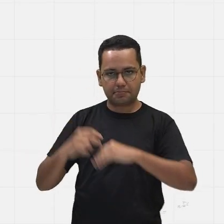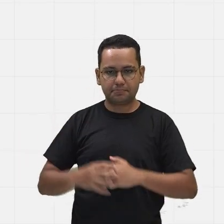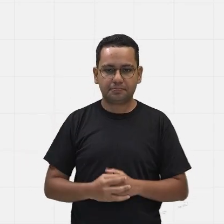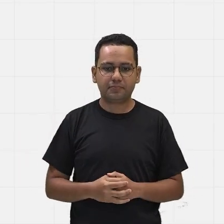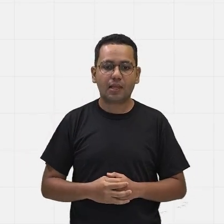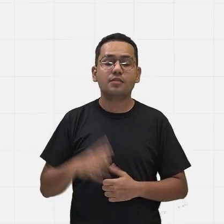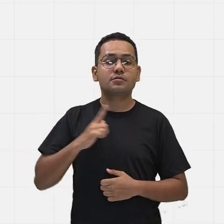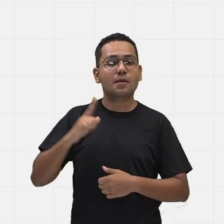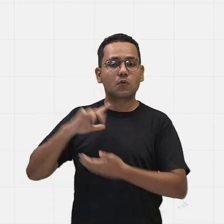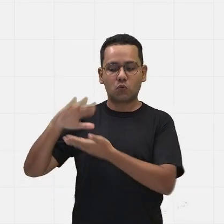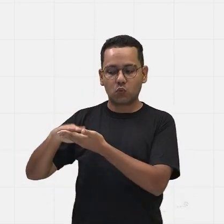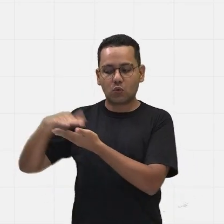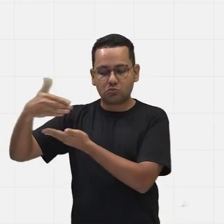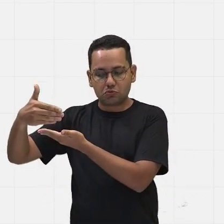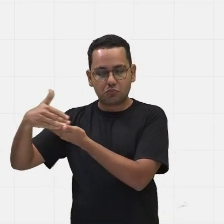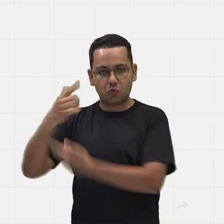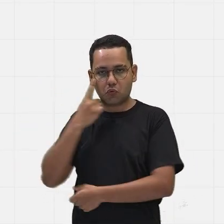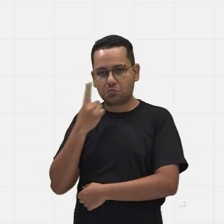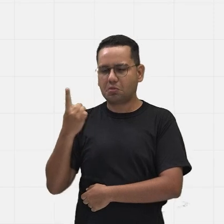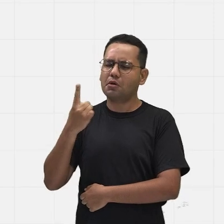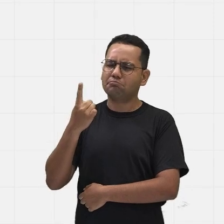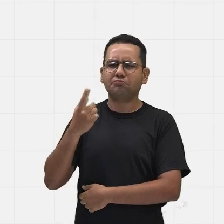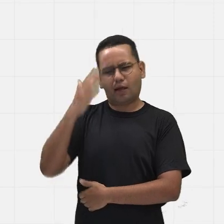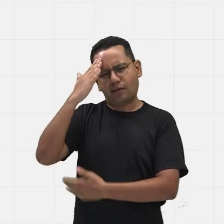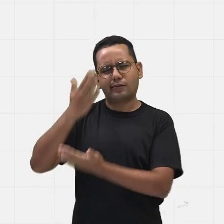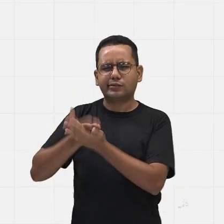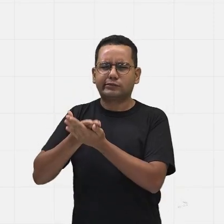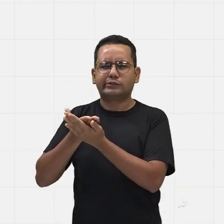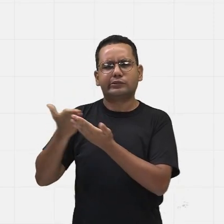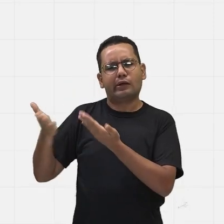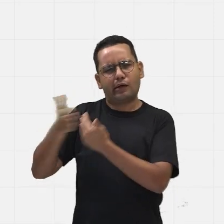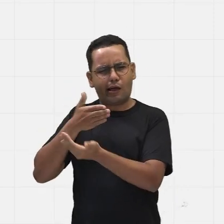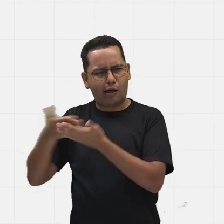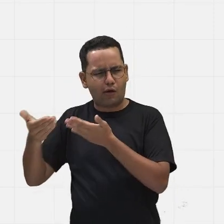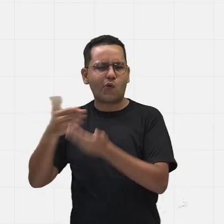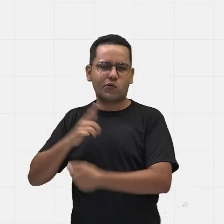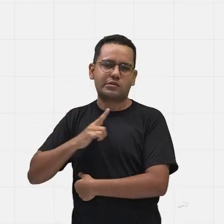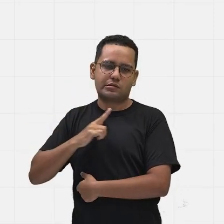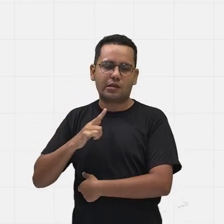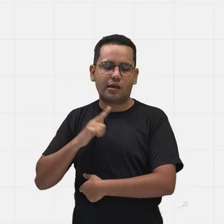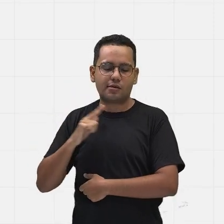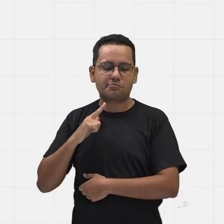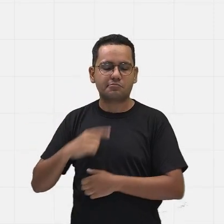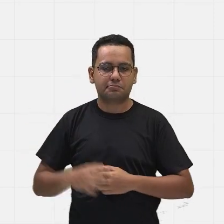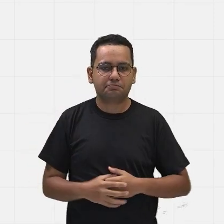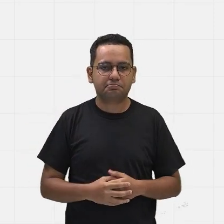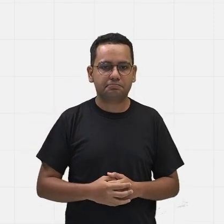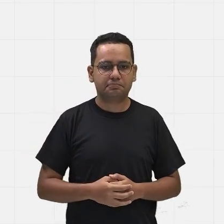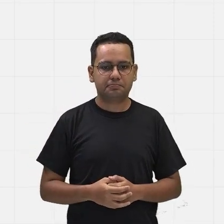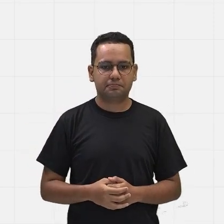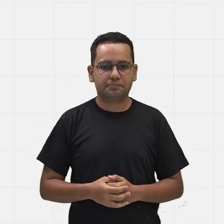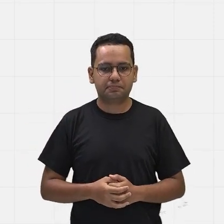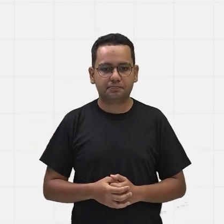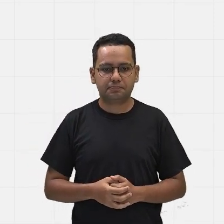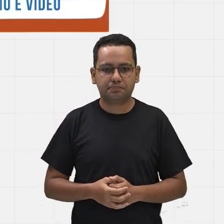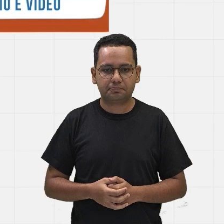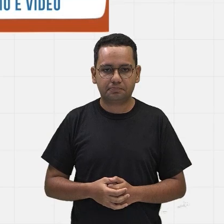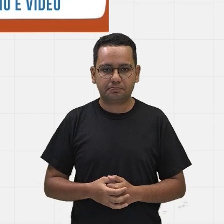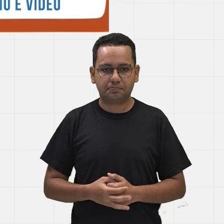ainda possuem notebook composto no seu kit, tá? Vamos lá,